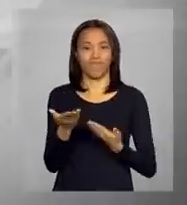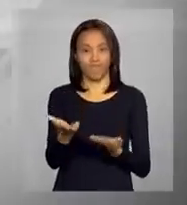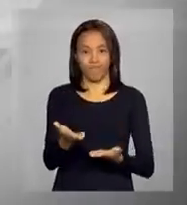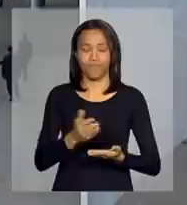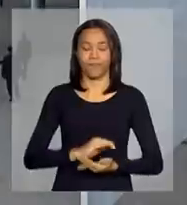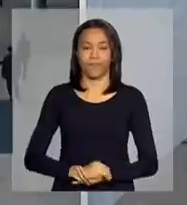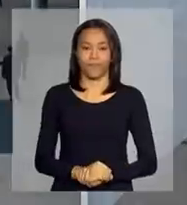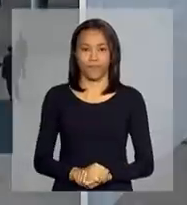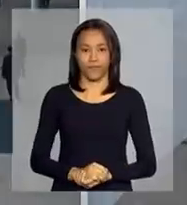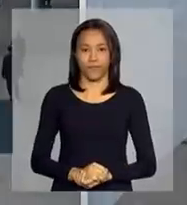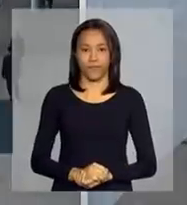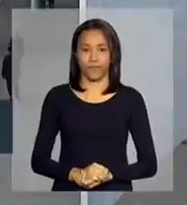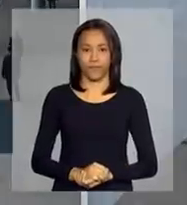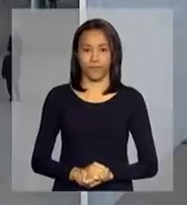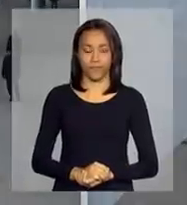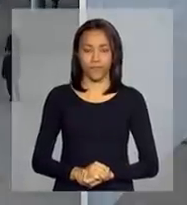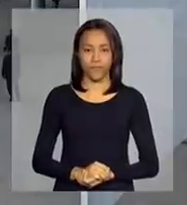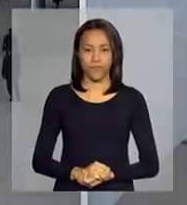Daniela?